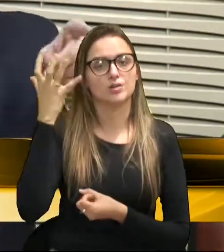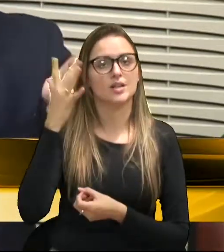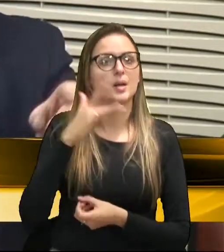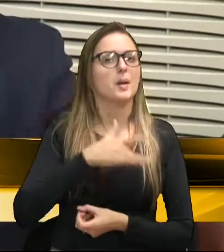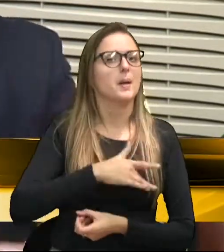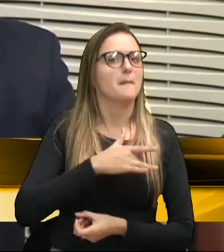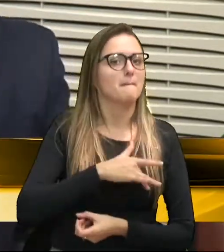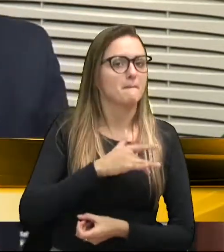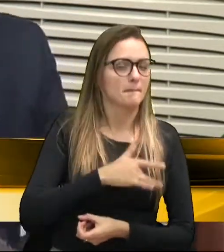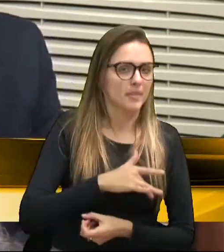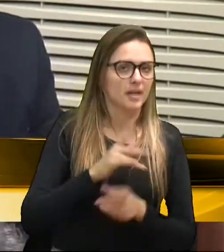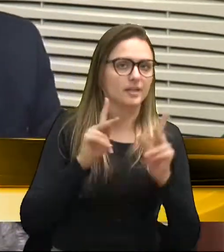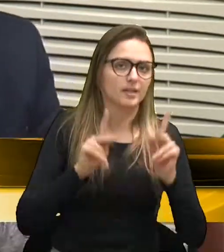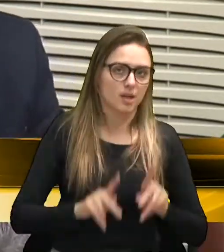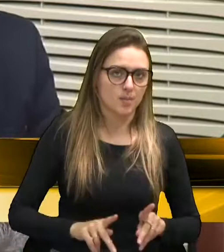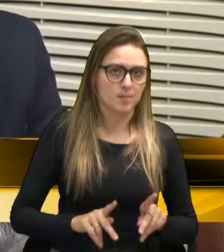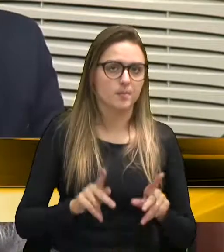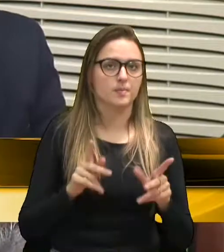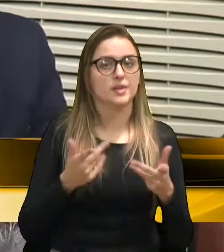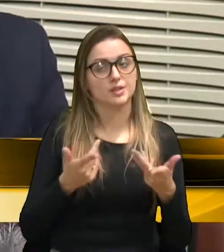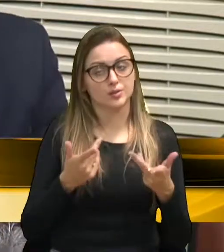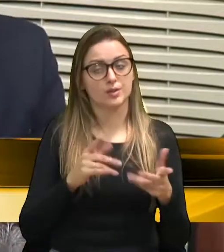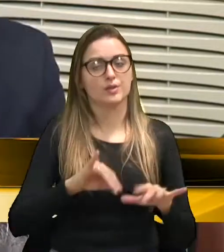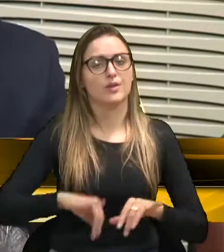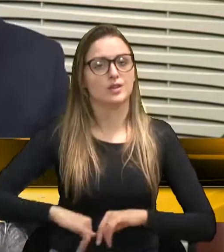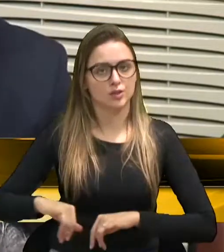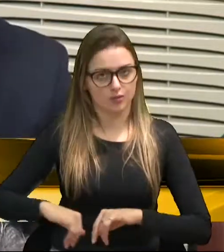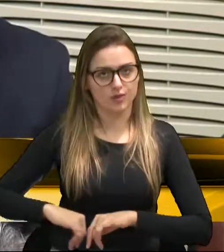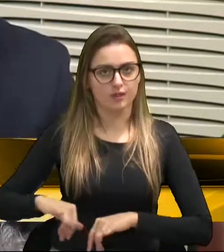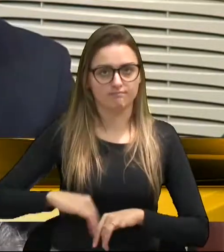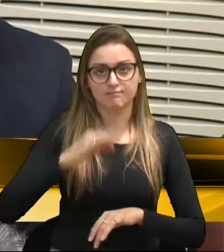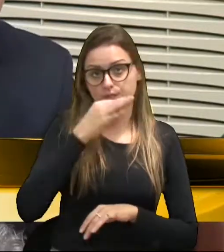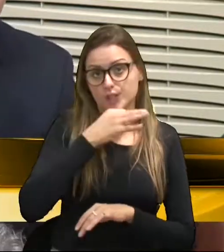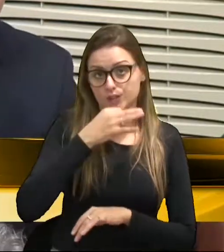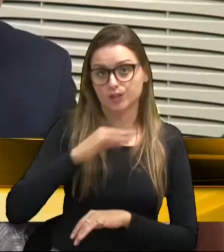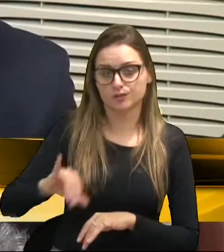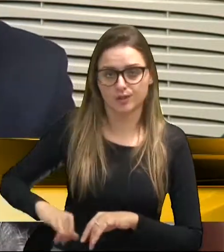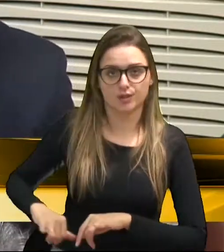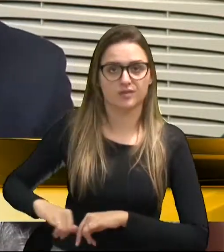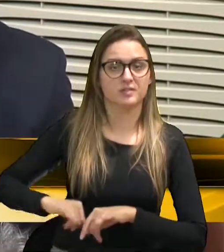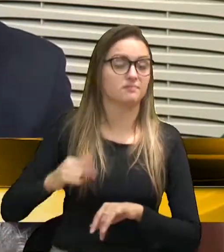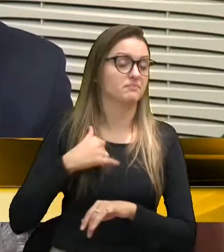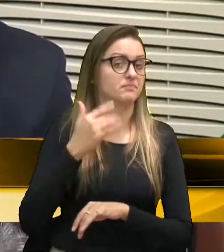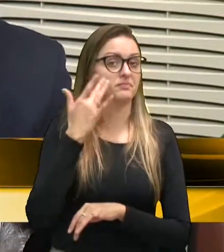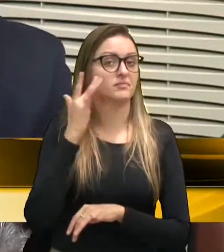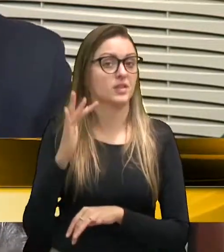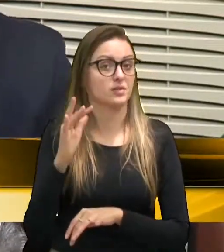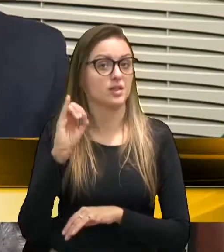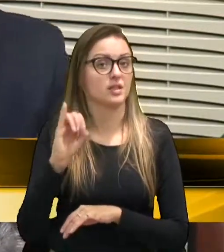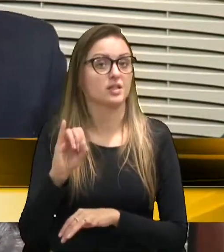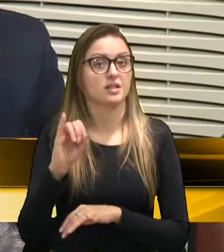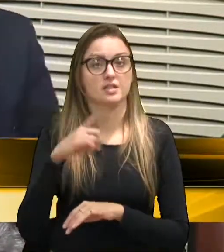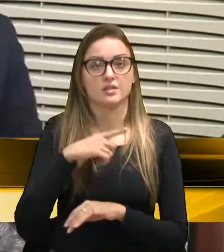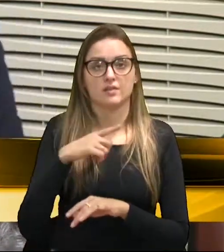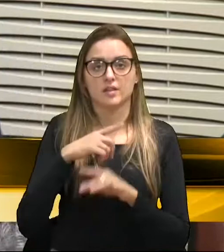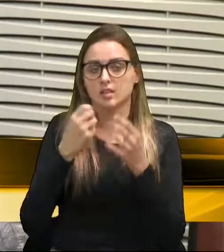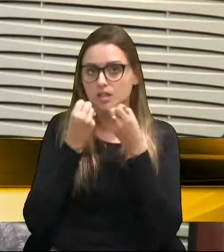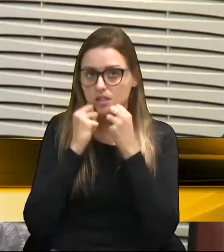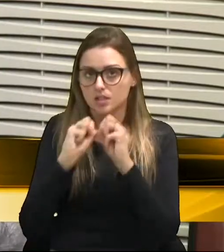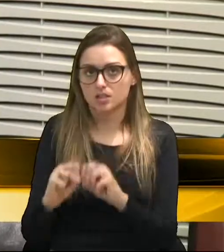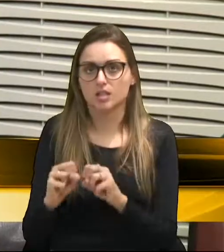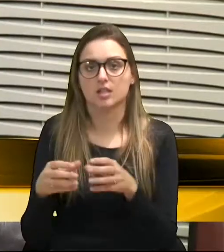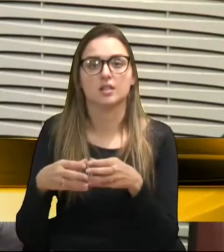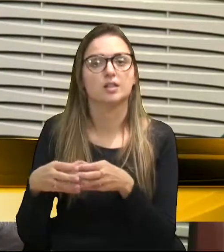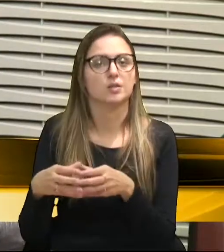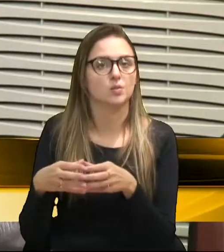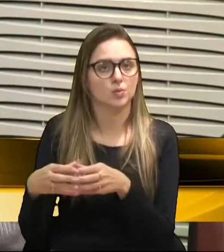vai pagar esse preço novamente vai ser Caxias do Sul. É uma pena. E eu não sei se nós teremos Secretaria do